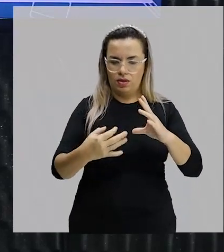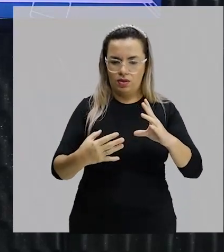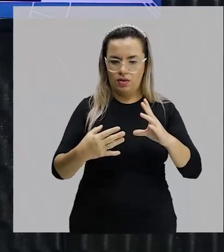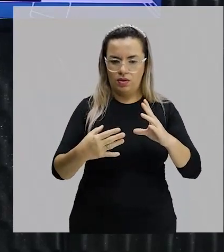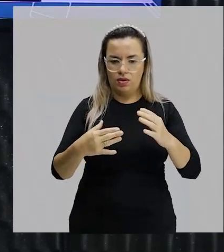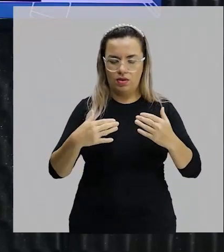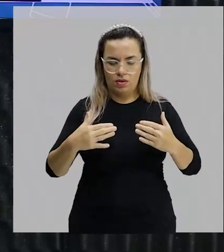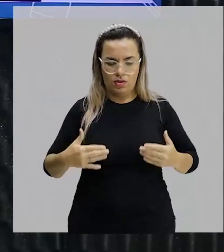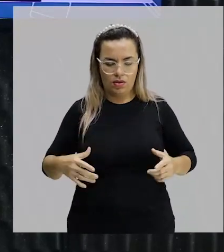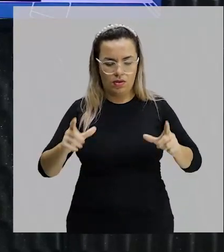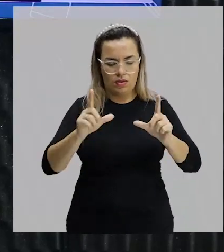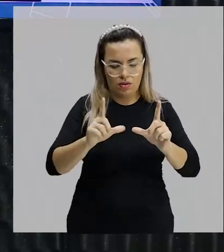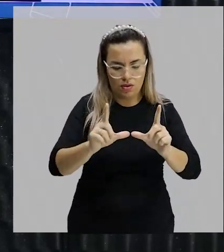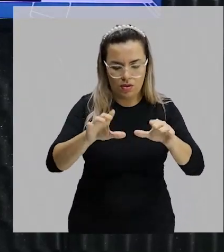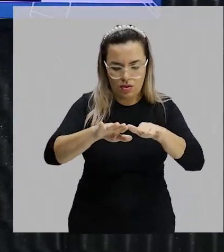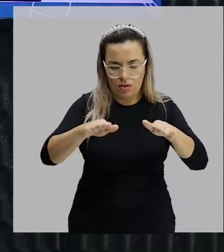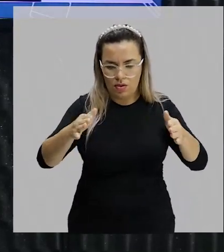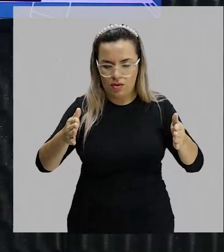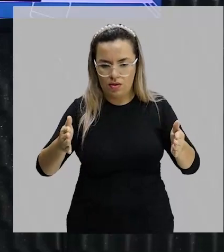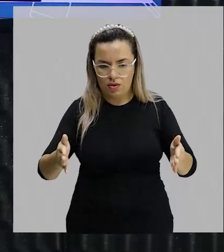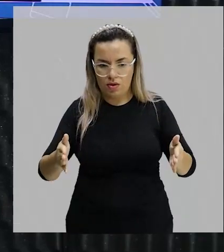da cena, certo?